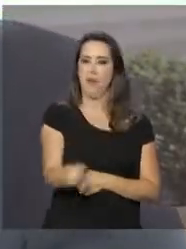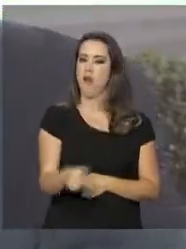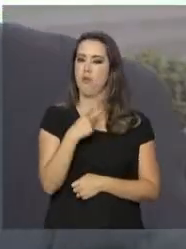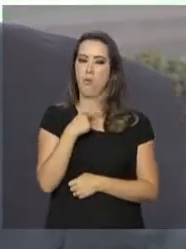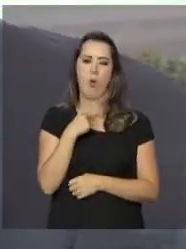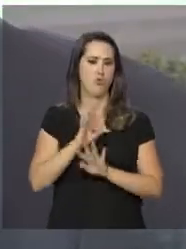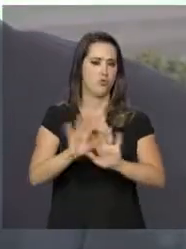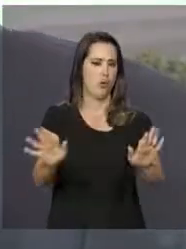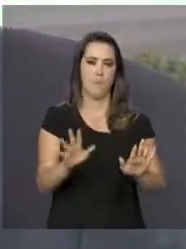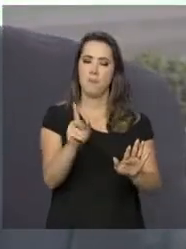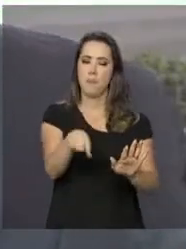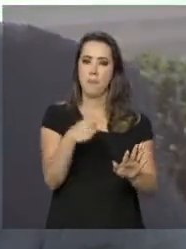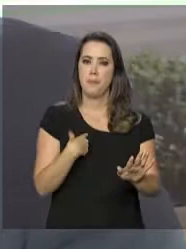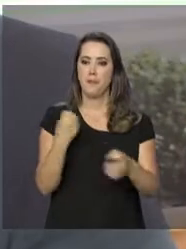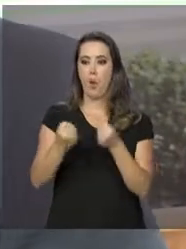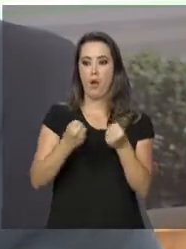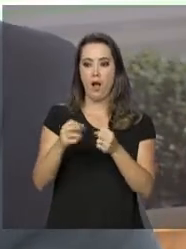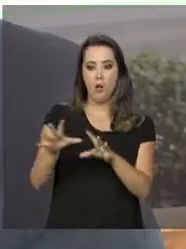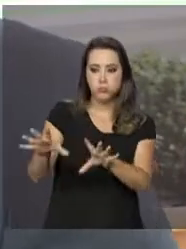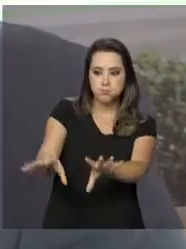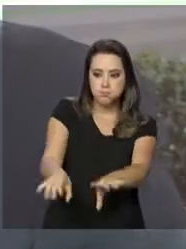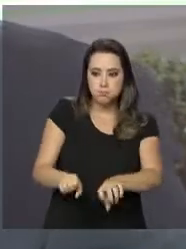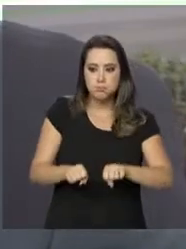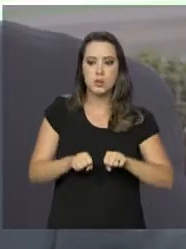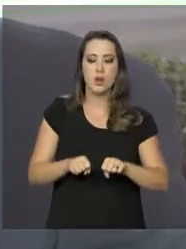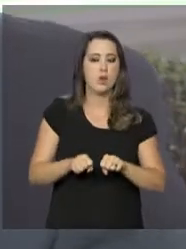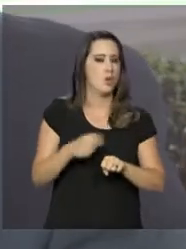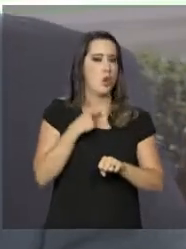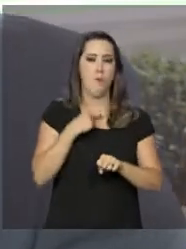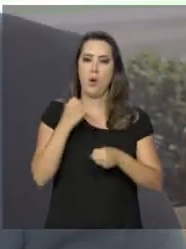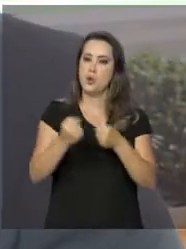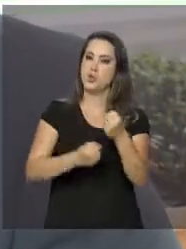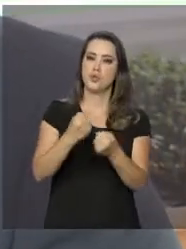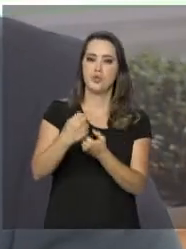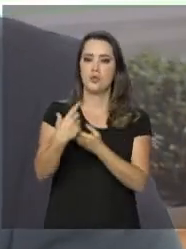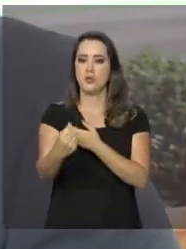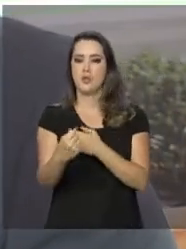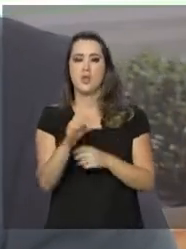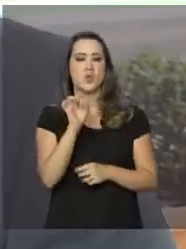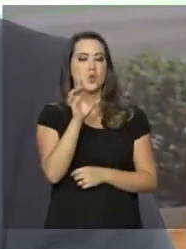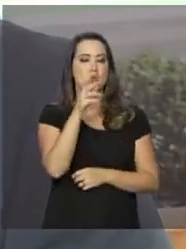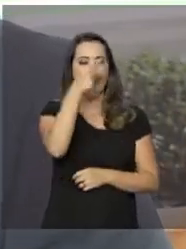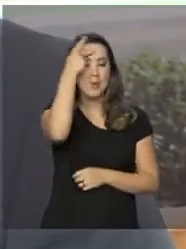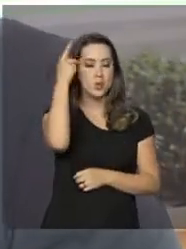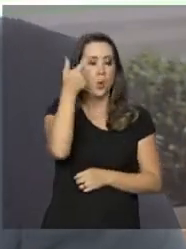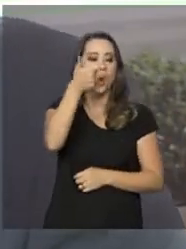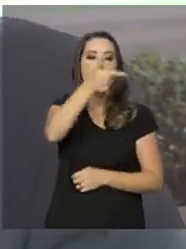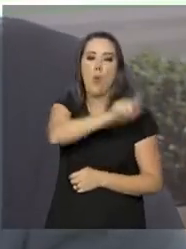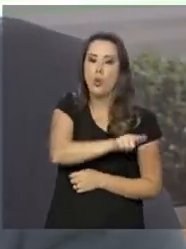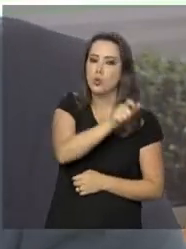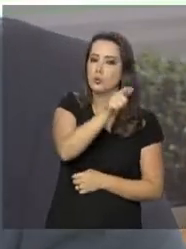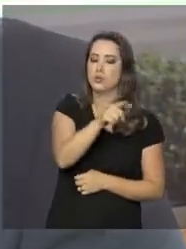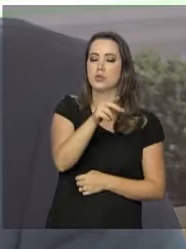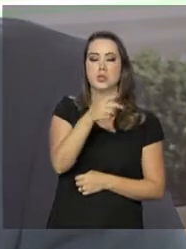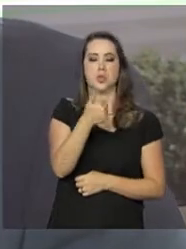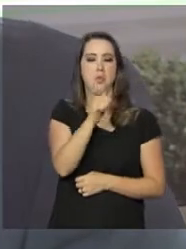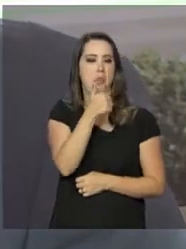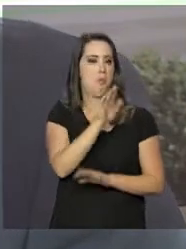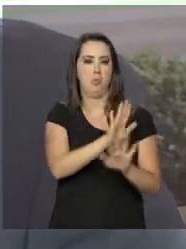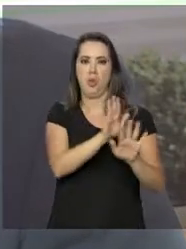né o seu veículo pode ser retirado para uma pessoa habilitada efetivamente habilitadas